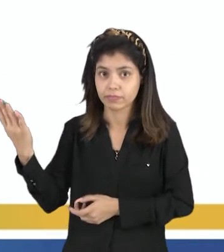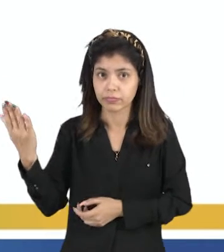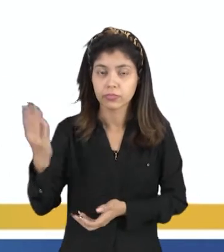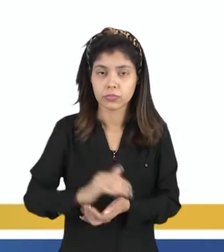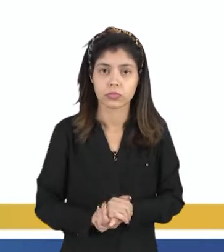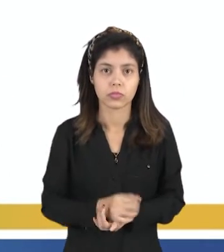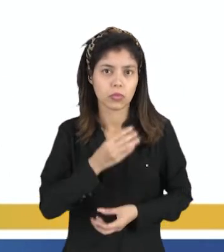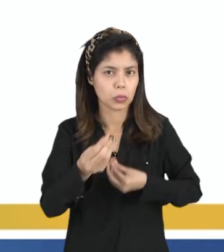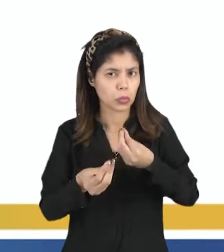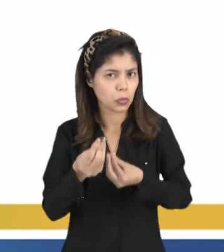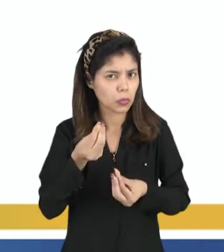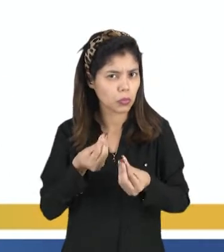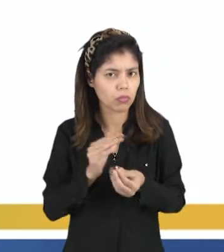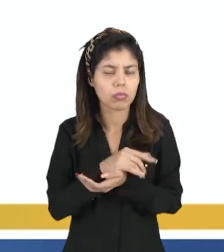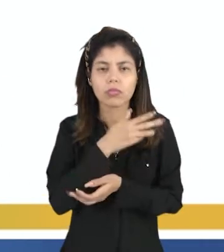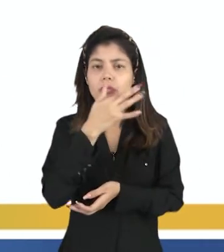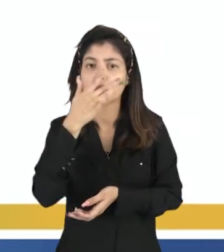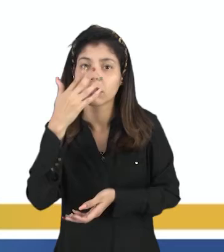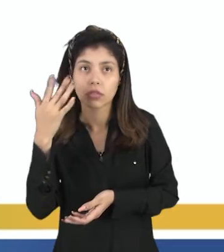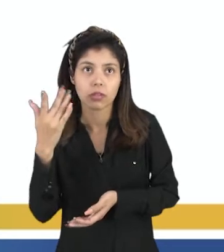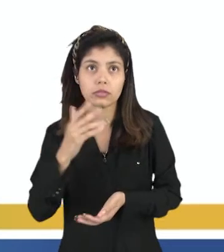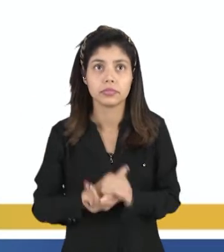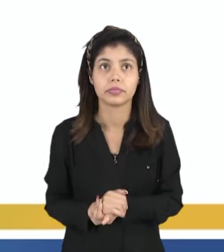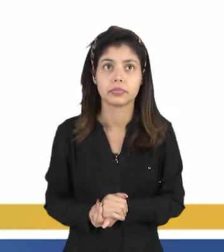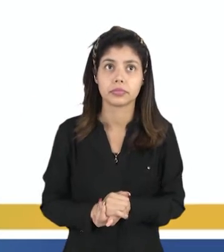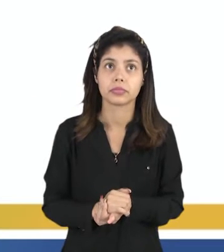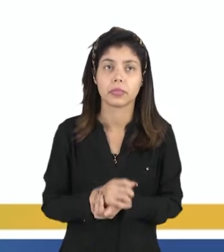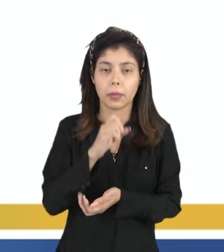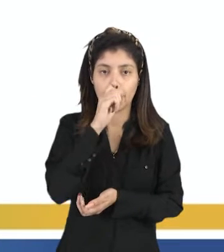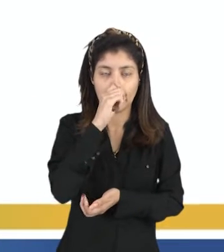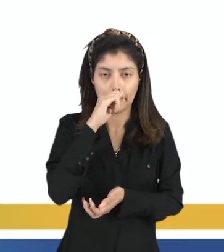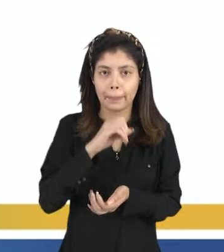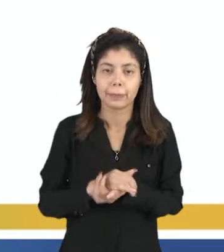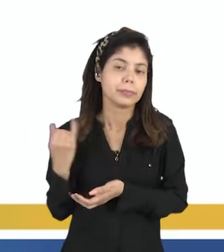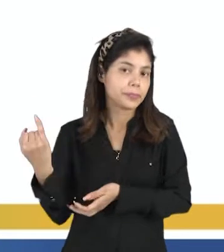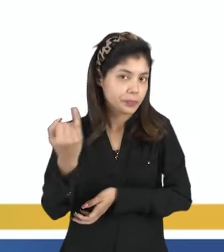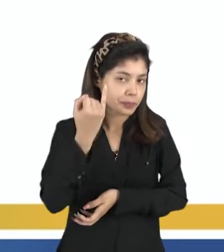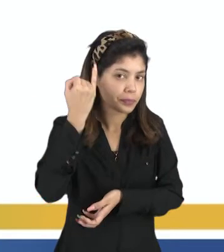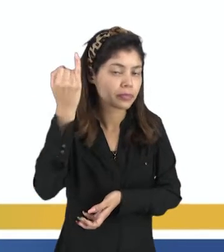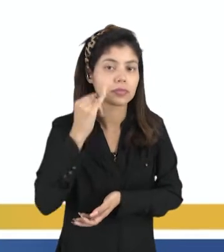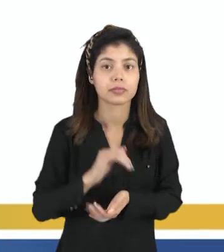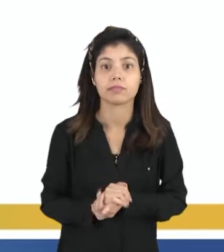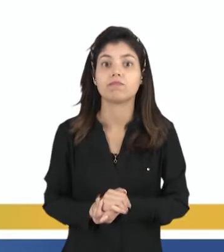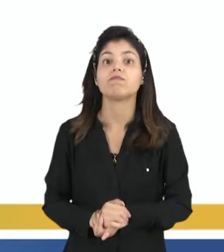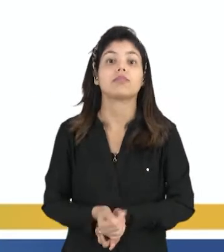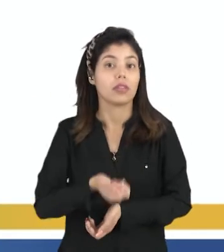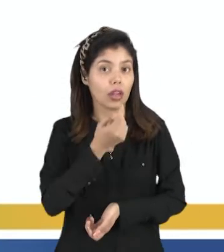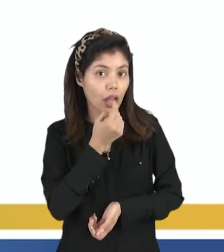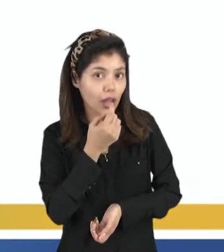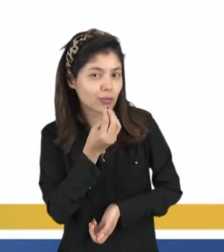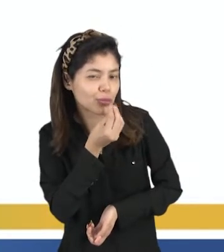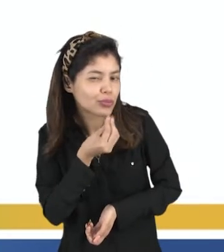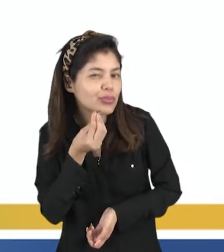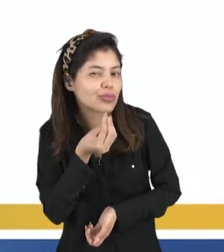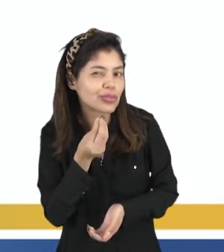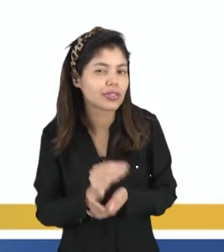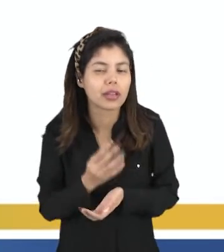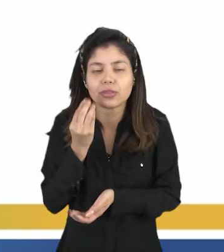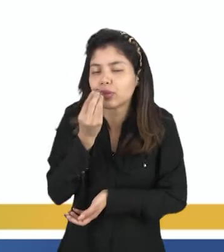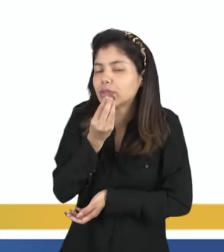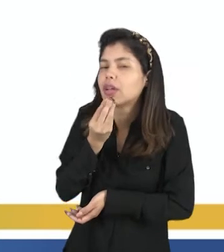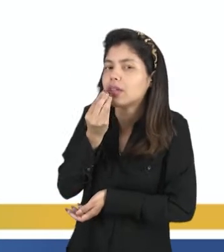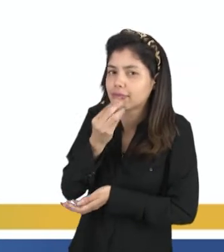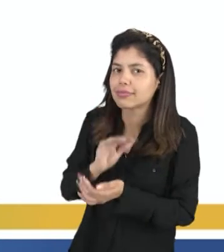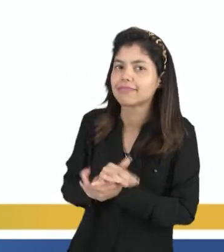com o sentido dos cheiros, dos odores, o olfato também ele é fundamental para o paladar. As papilas